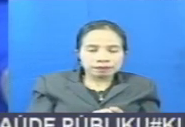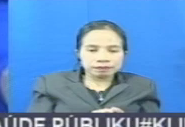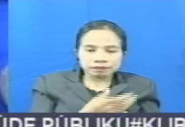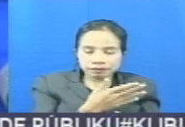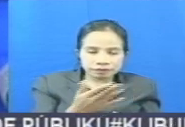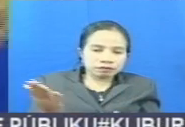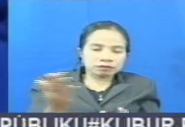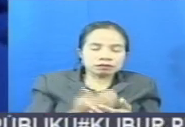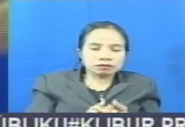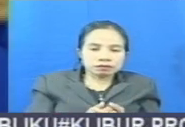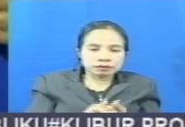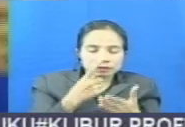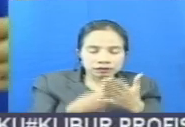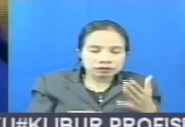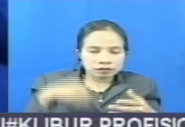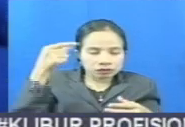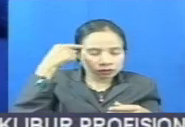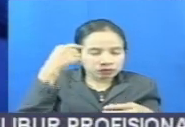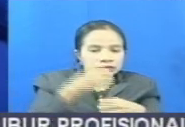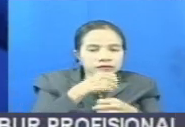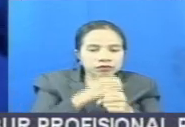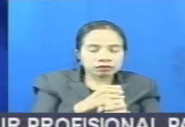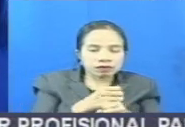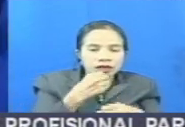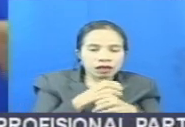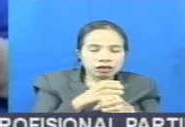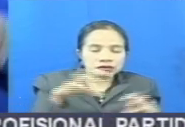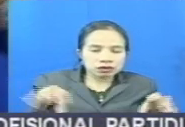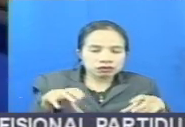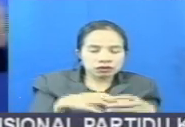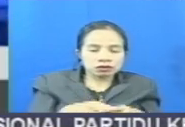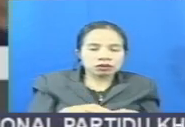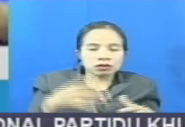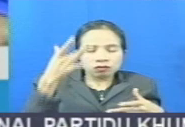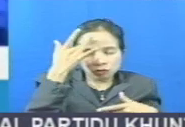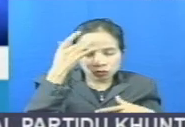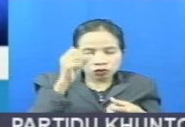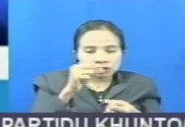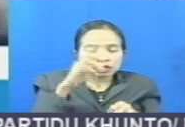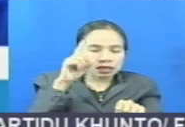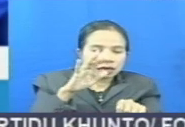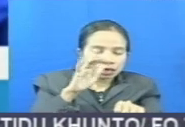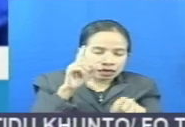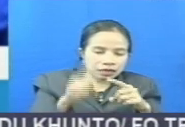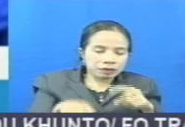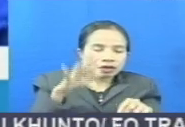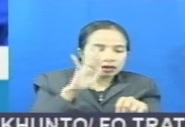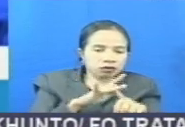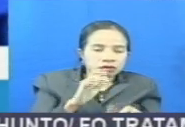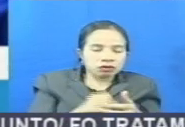te pode ser. Se é de sair do governo, ralo, ralo o esforço outro para que moras na Lajadae, pode não é, o anjira moras na